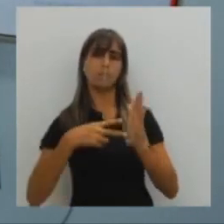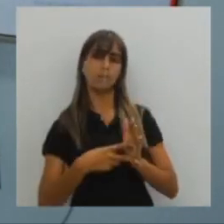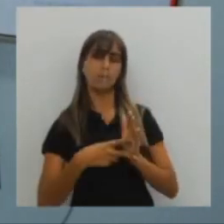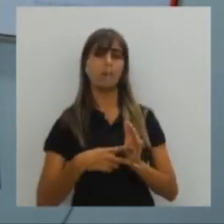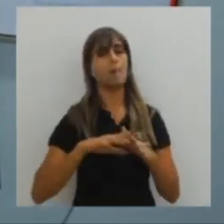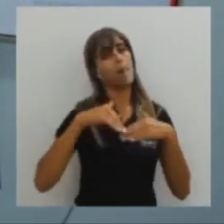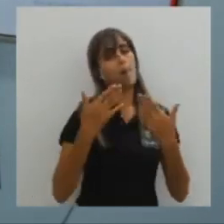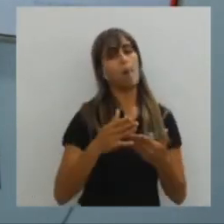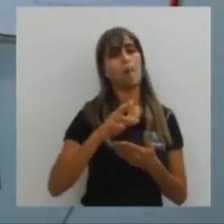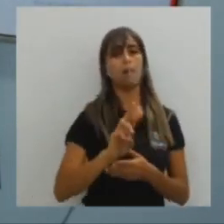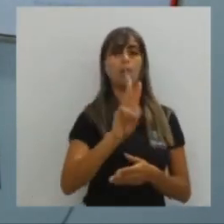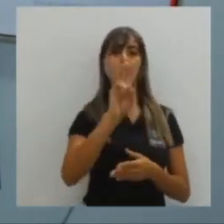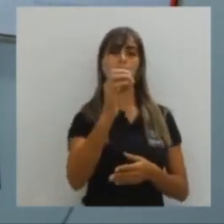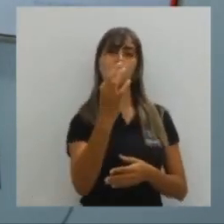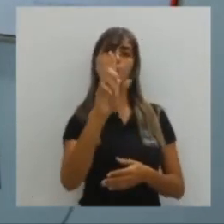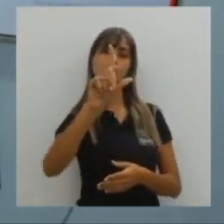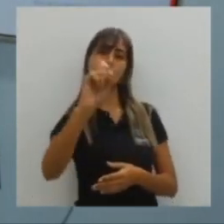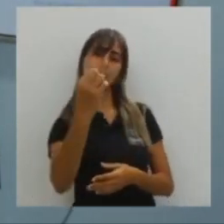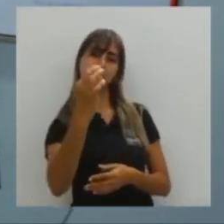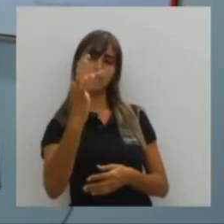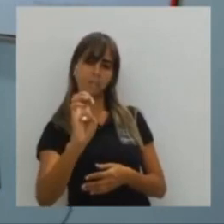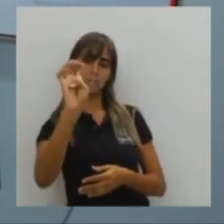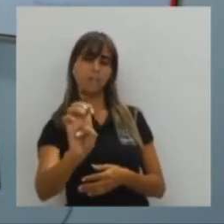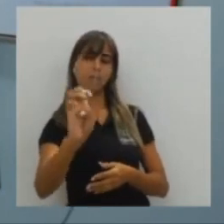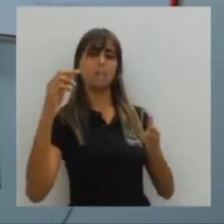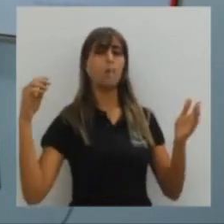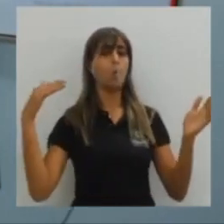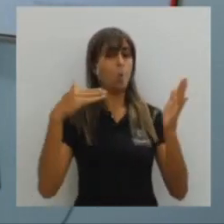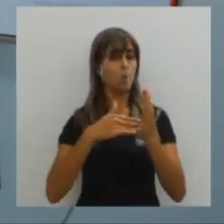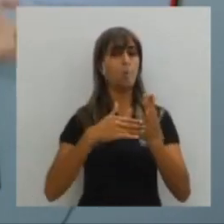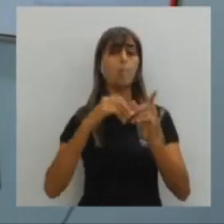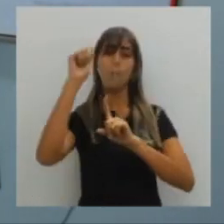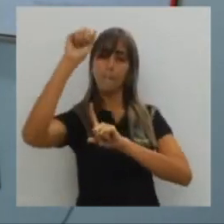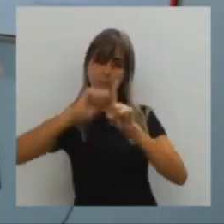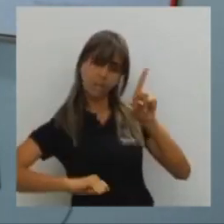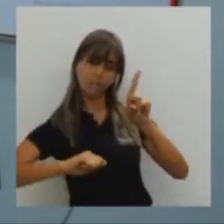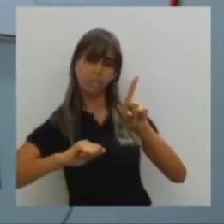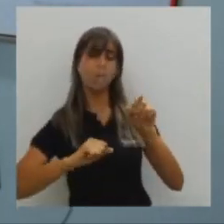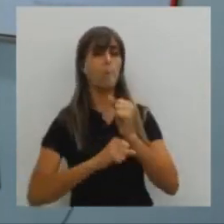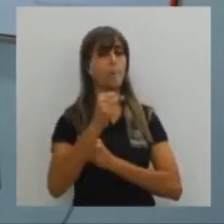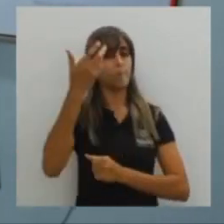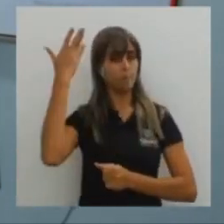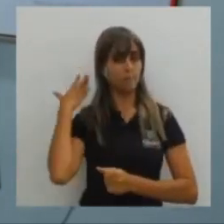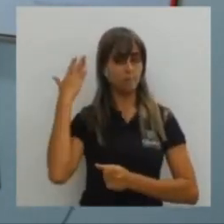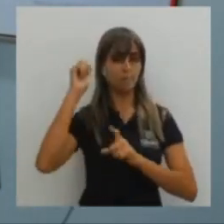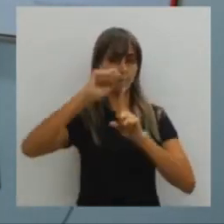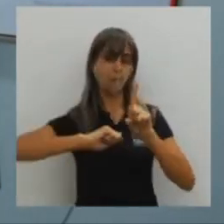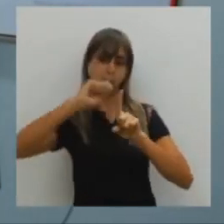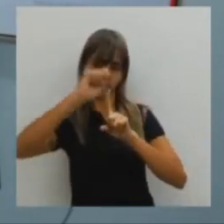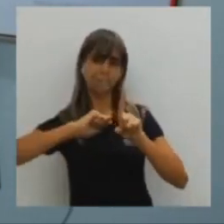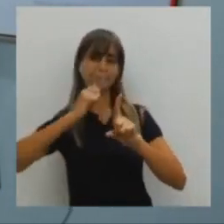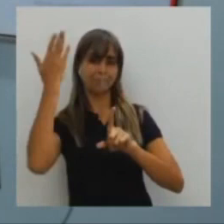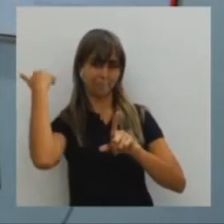Então você diz, I worked last month. Last month seria o último mês, né? Eu trabalhei no último mês ou no mês passado. Além do last,